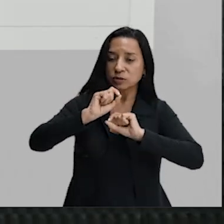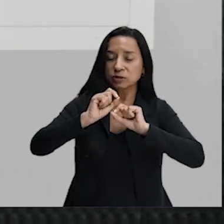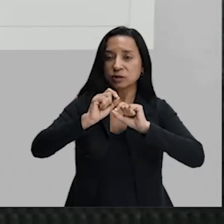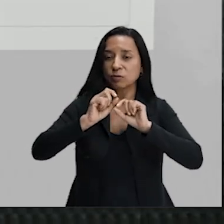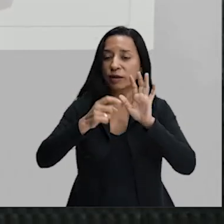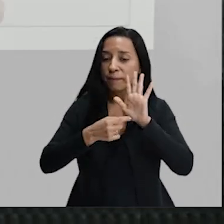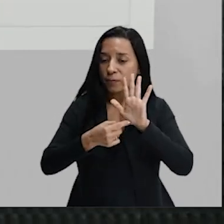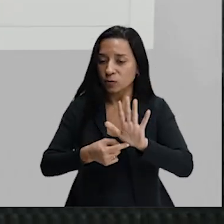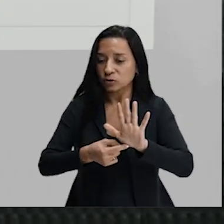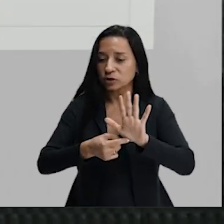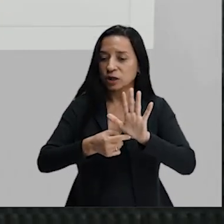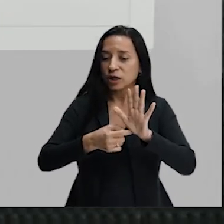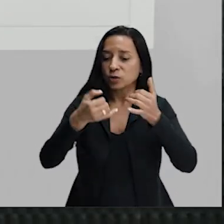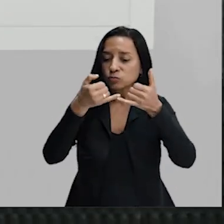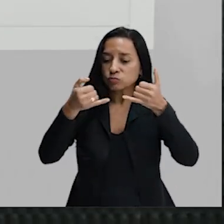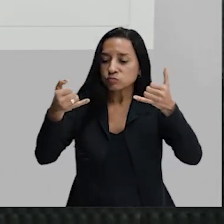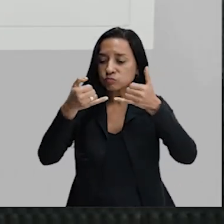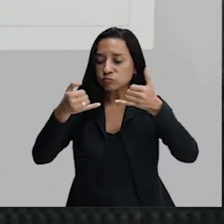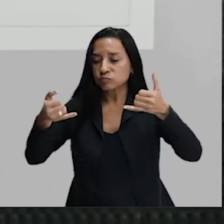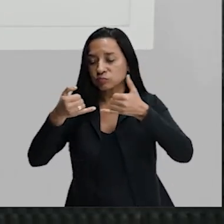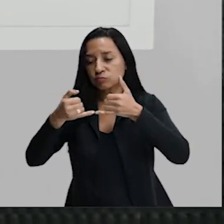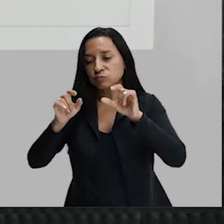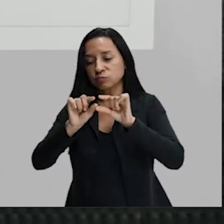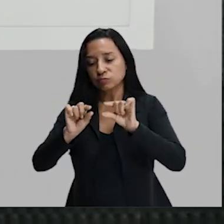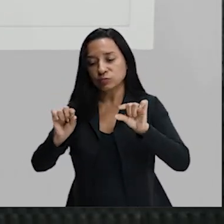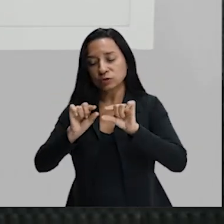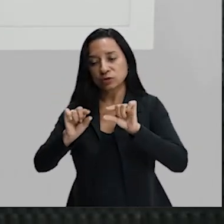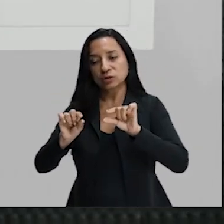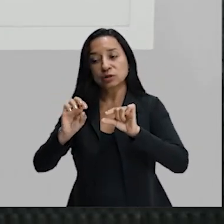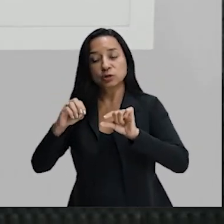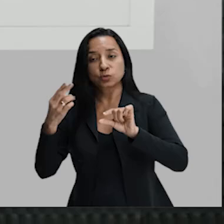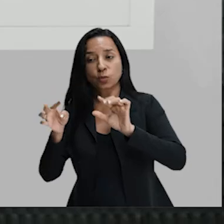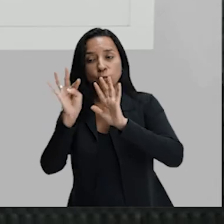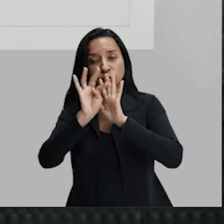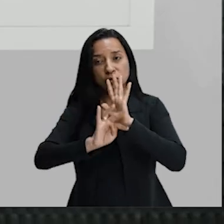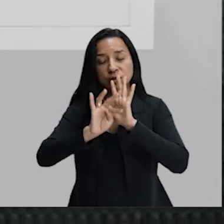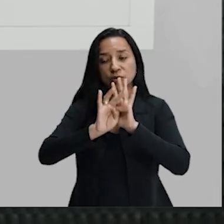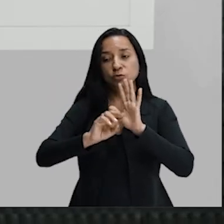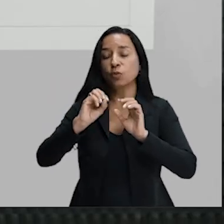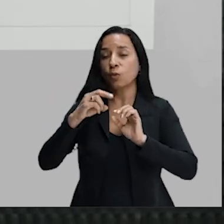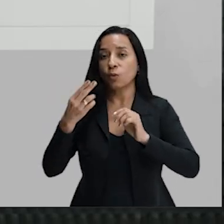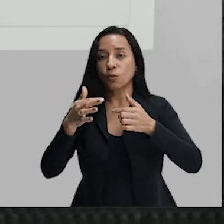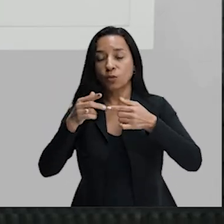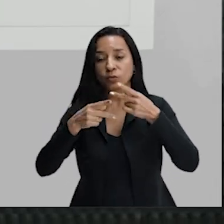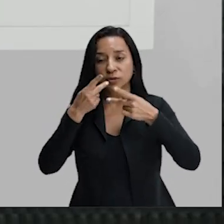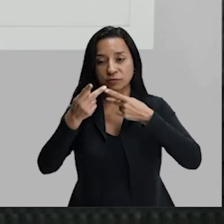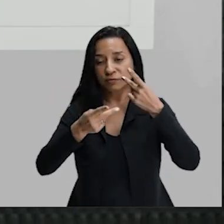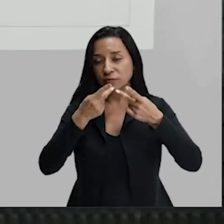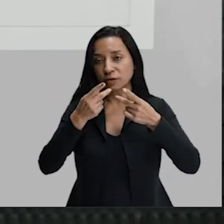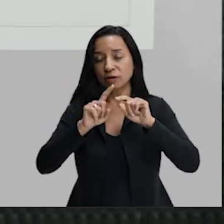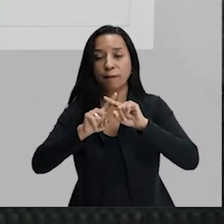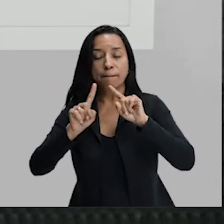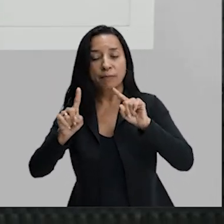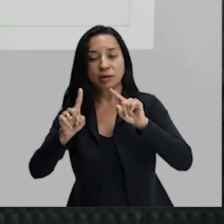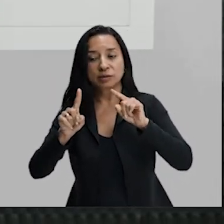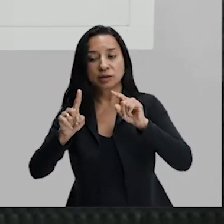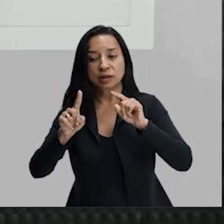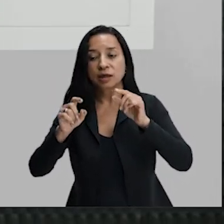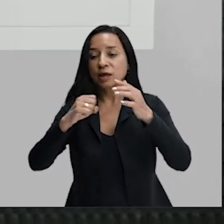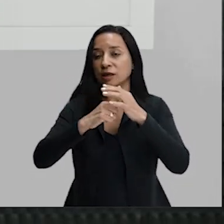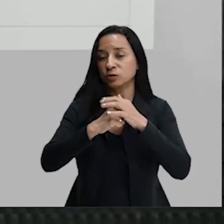que está embutido em algum pensamento, mas não é claramente mostrado. É por isso que nós usamos a expressão